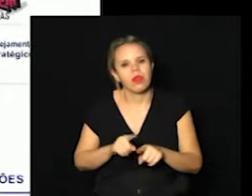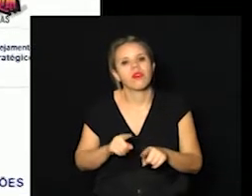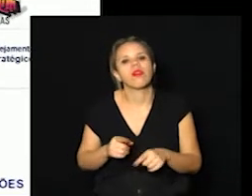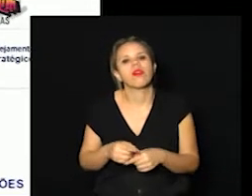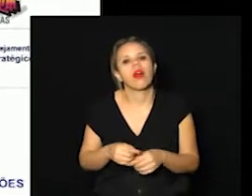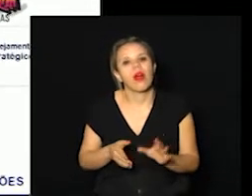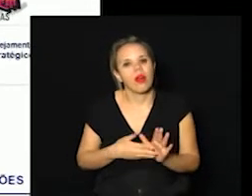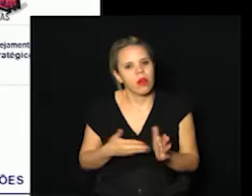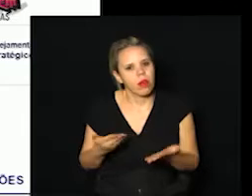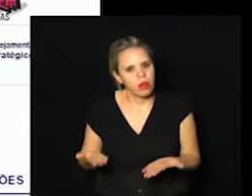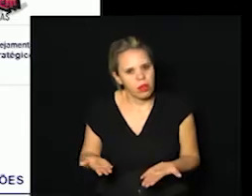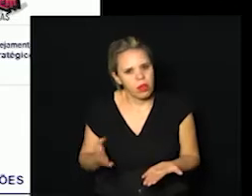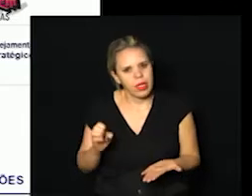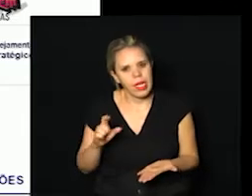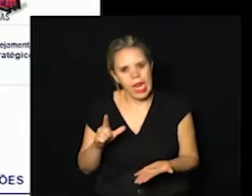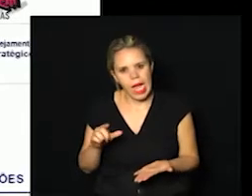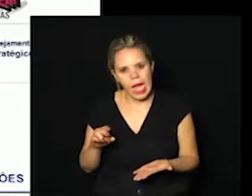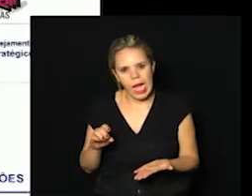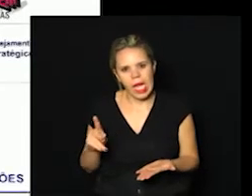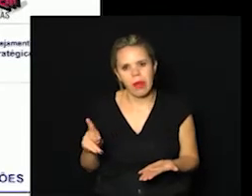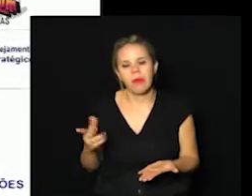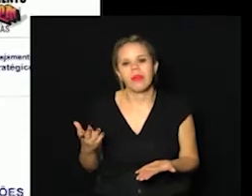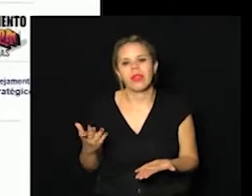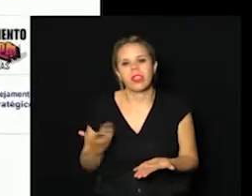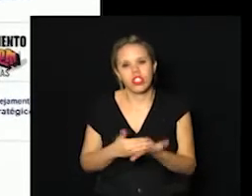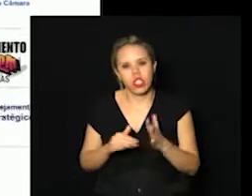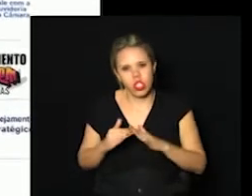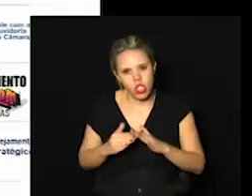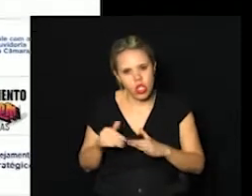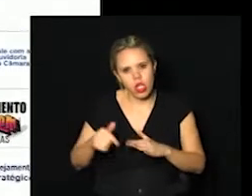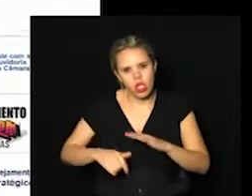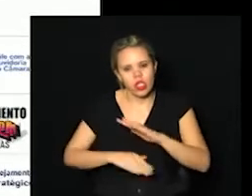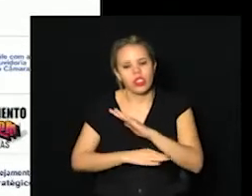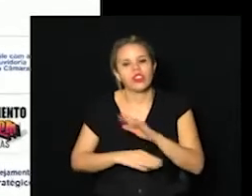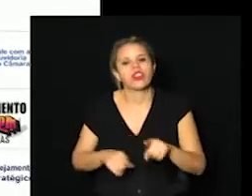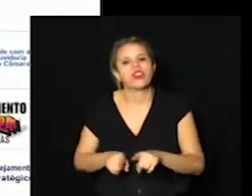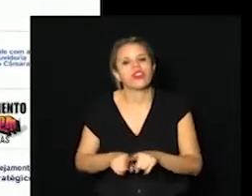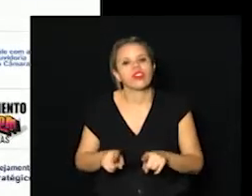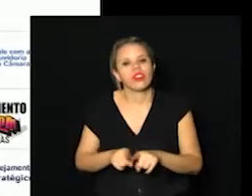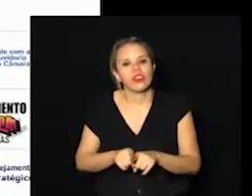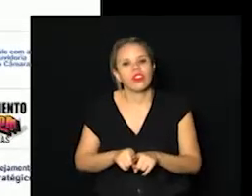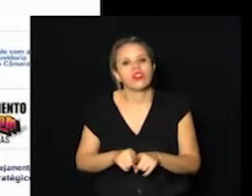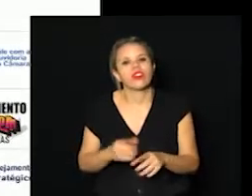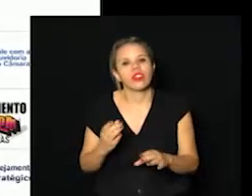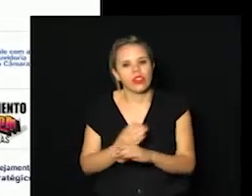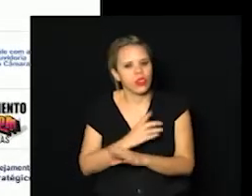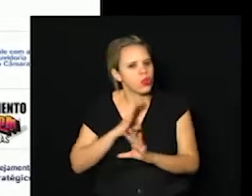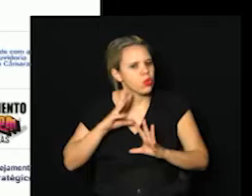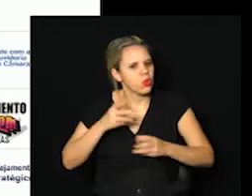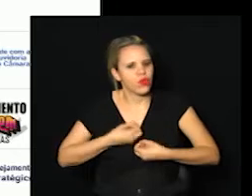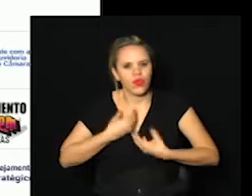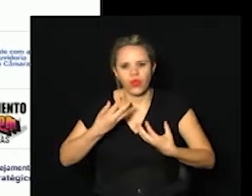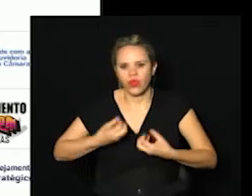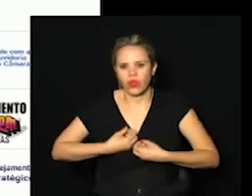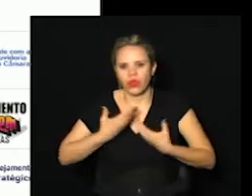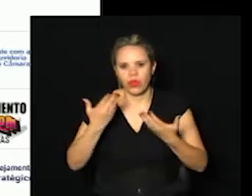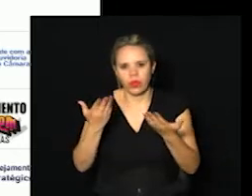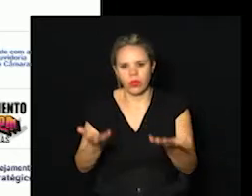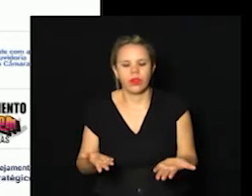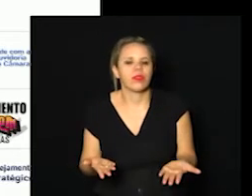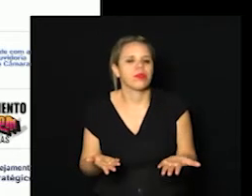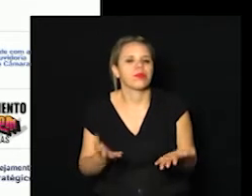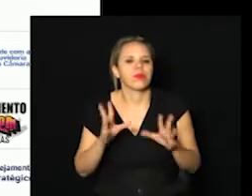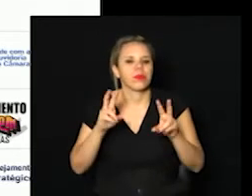a proposta da Elecamp, da Escola do Legislativo, e aqui no site completo você tem todas as informações